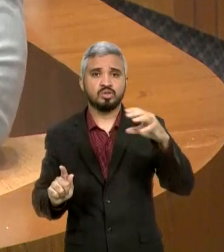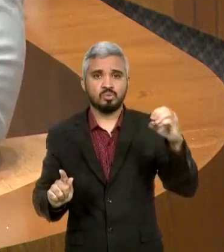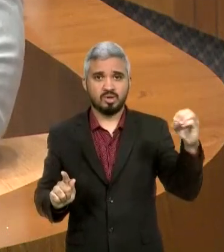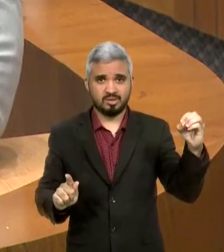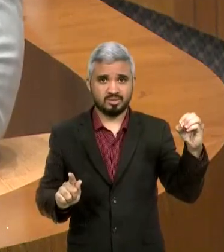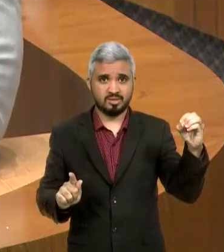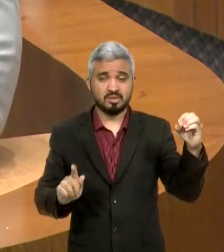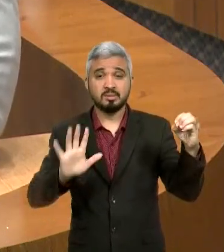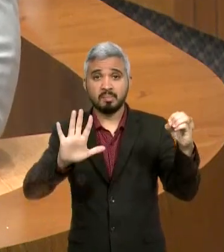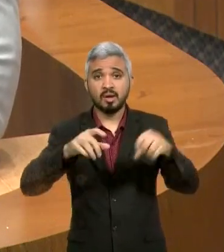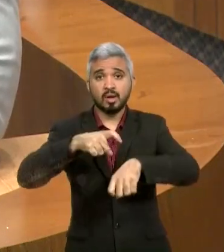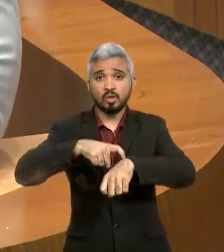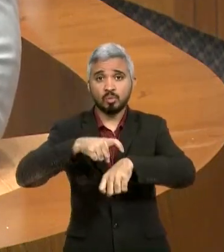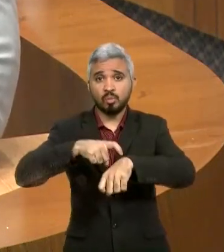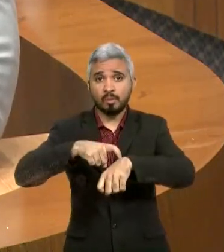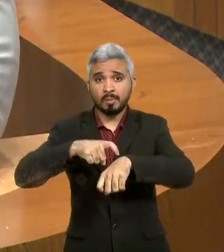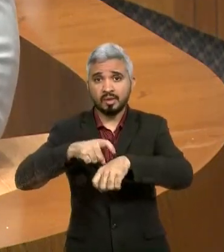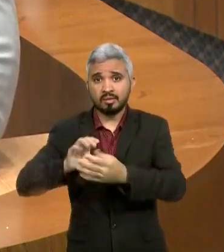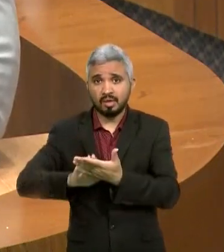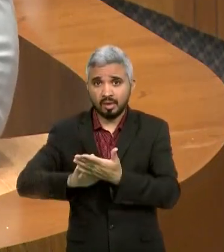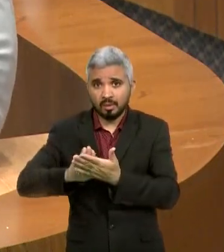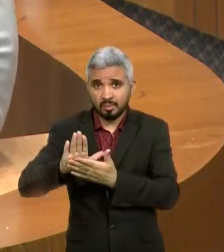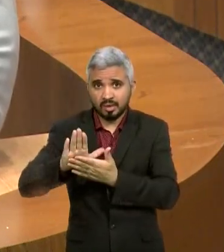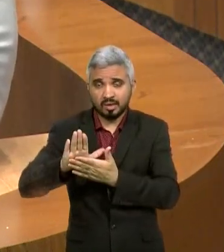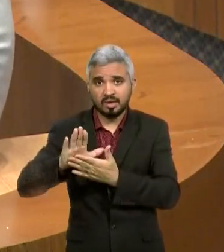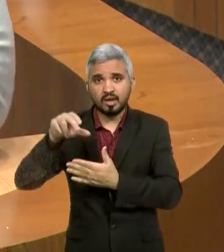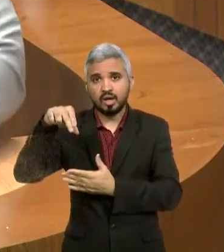nota, ele tem que emitir no mínimo de